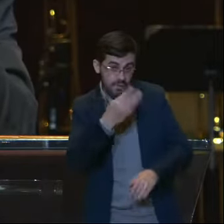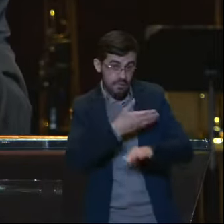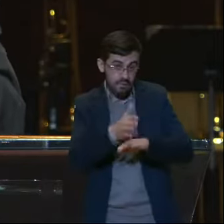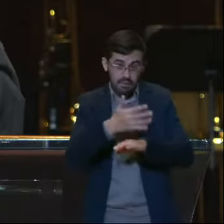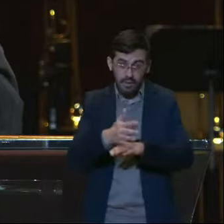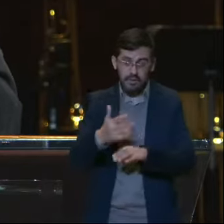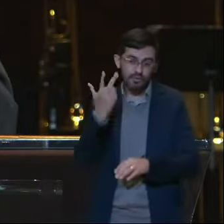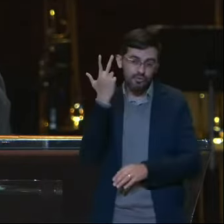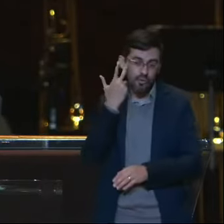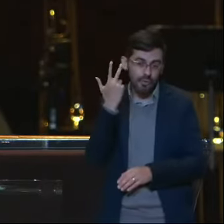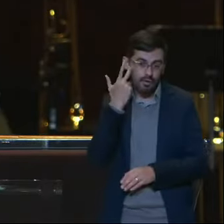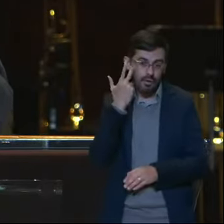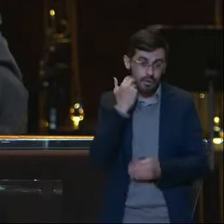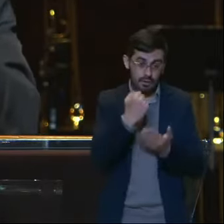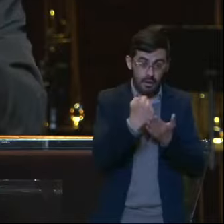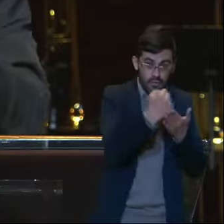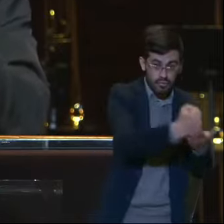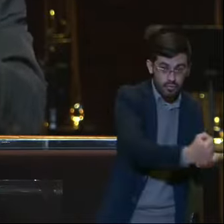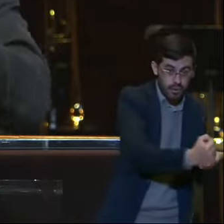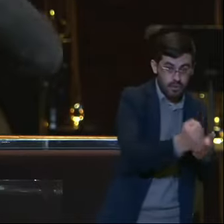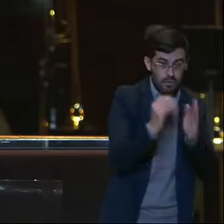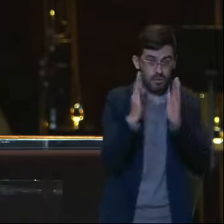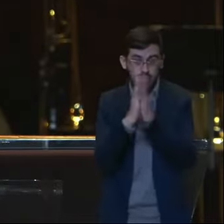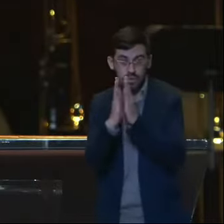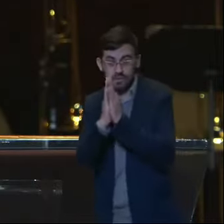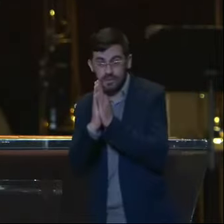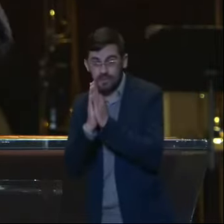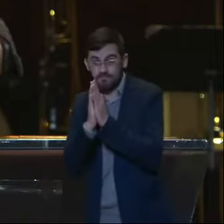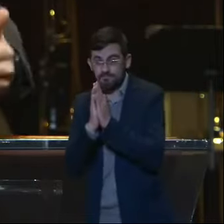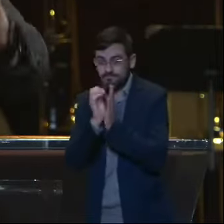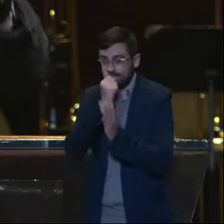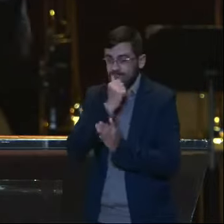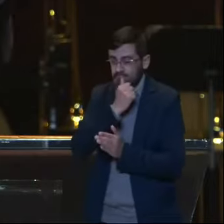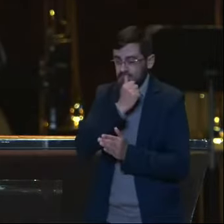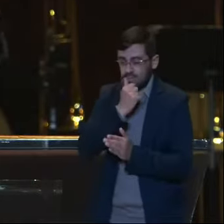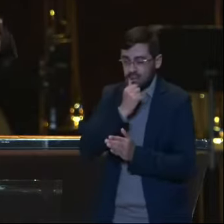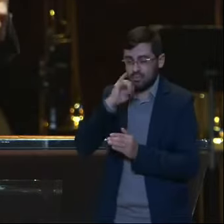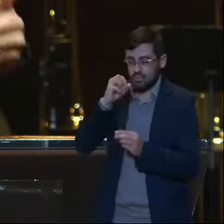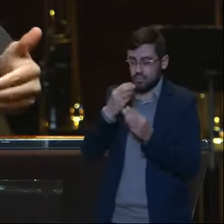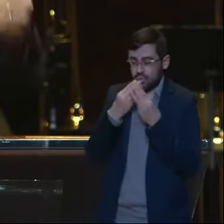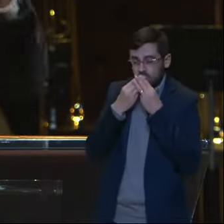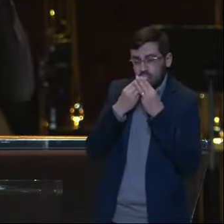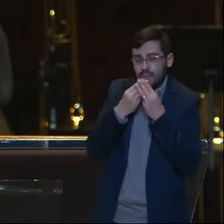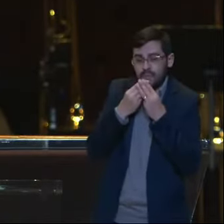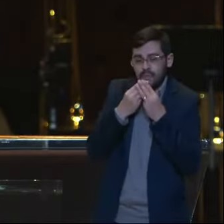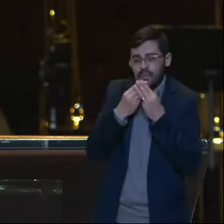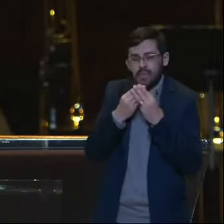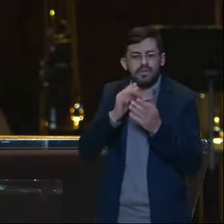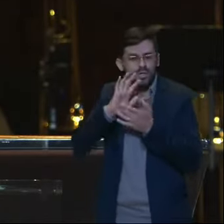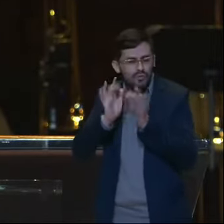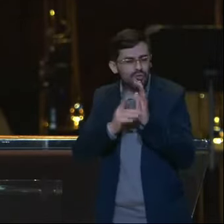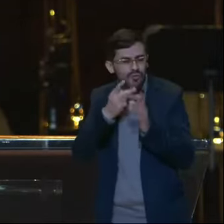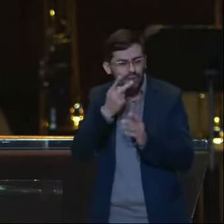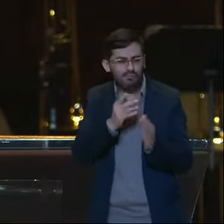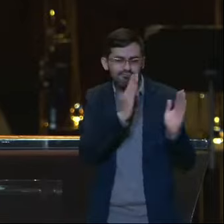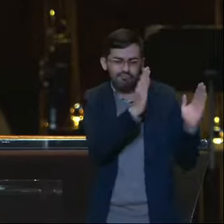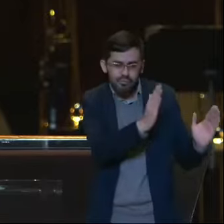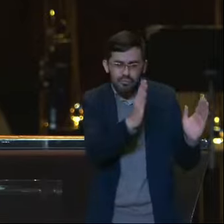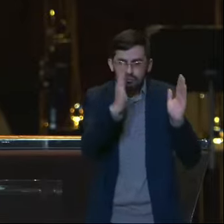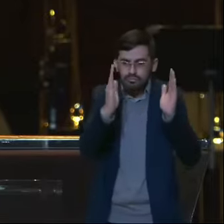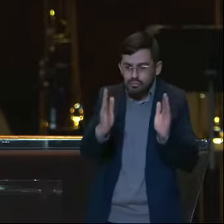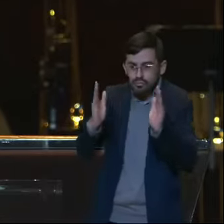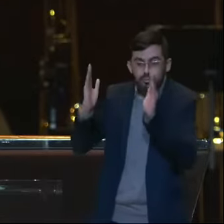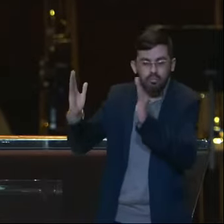caridade, da oração e do jejum. E Jesus ele é categórico em cada uma dessas sessões em